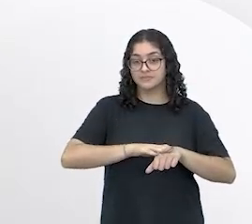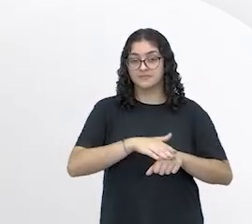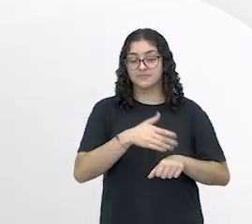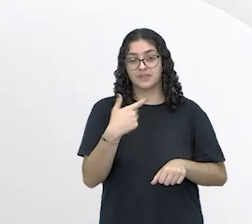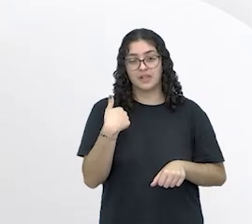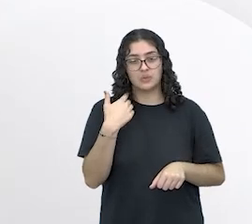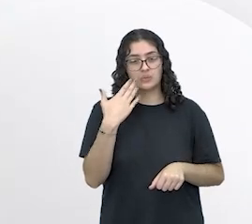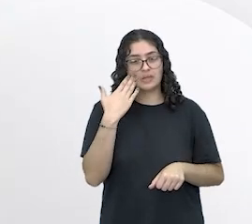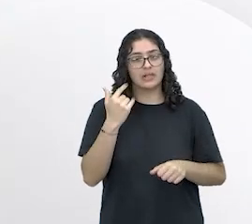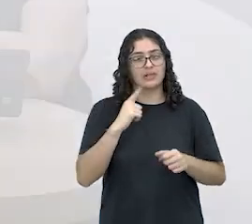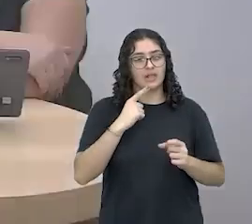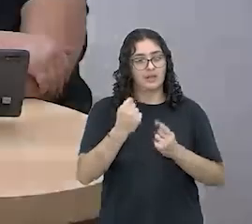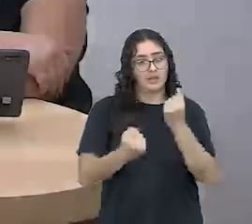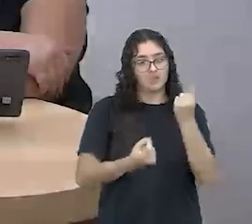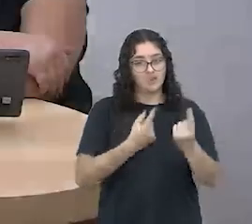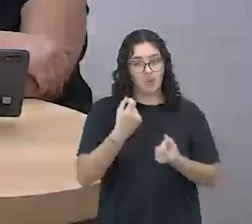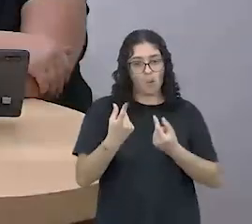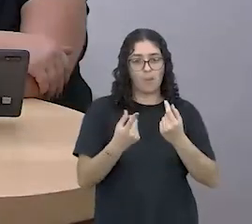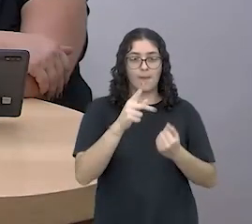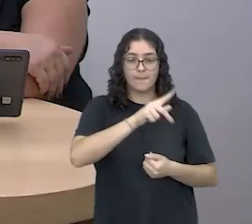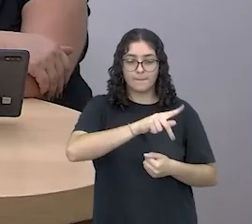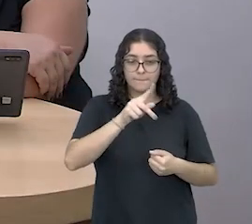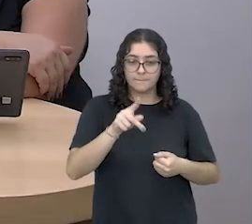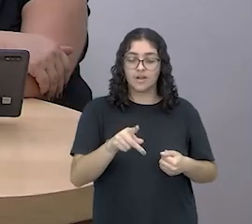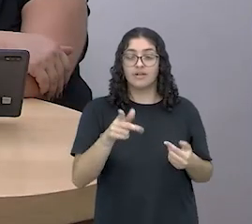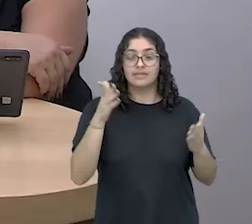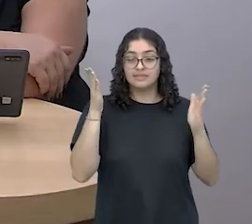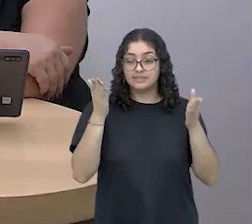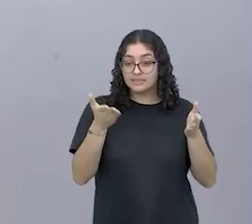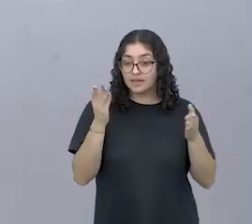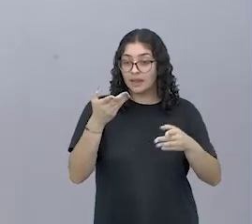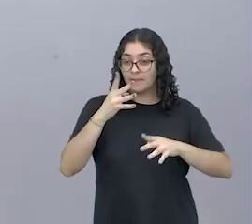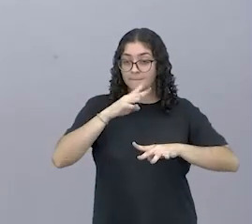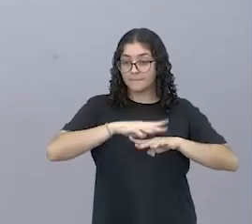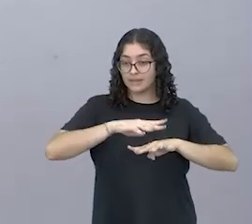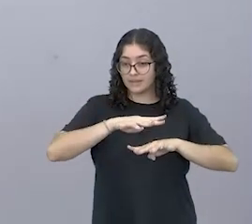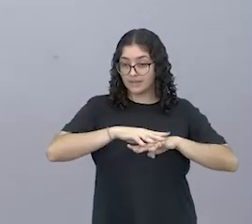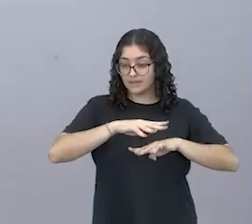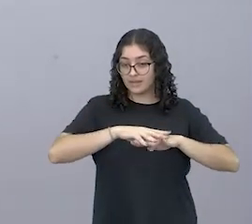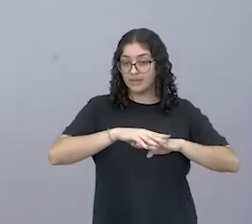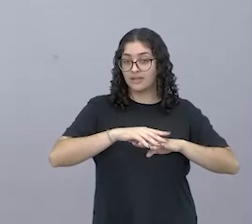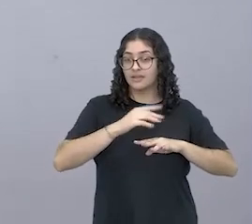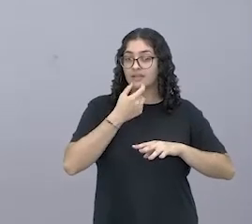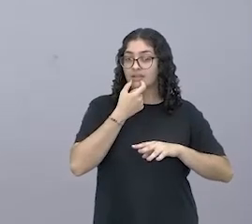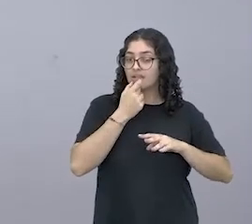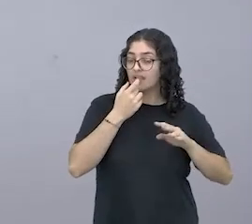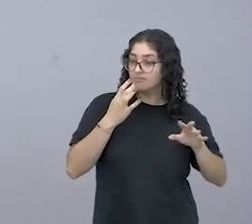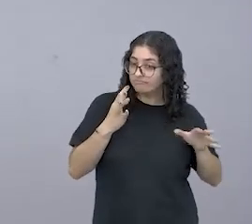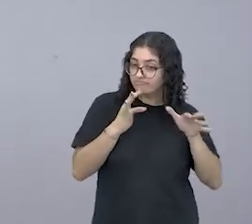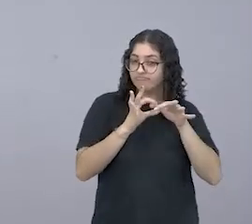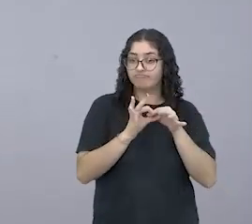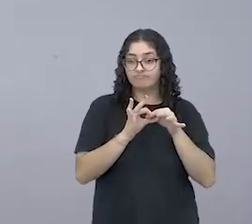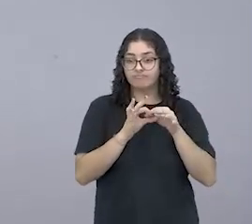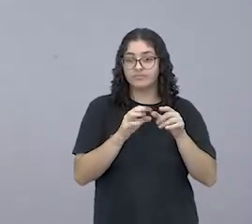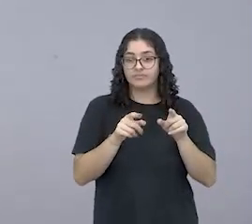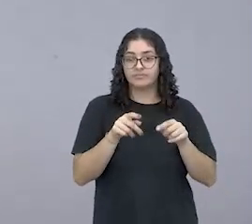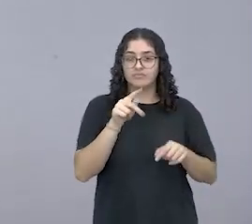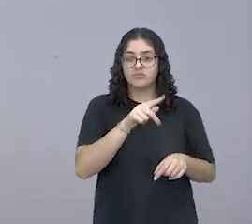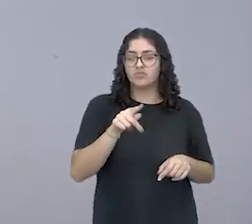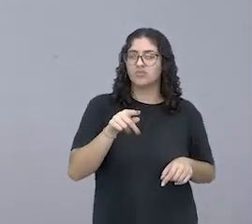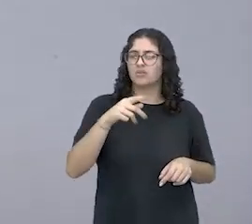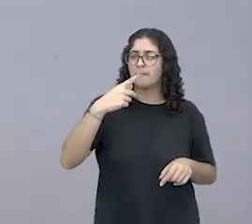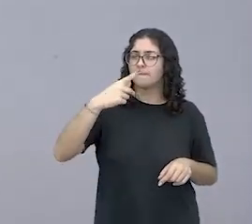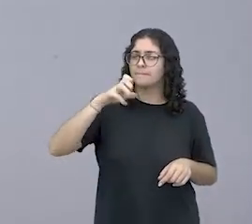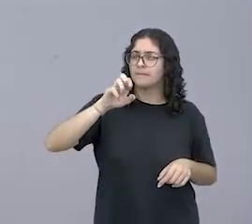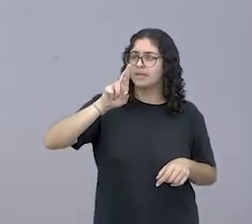Eu sei que tem alguns professores, assim, que já estão trabalhando matemática com inglês, né? É o professor Pereira